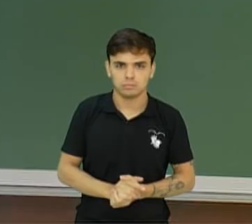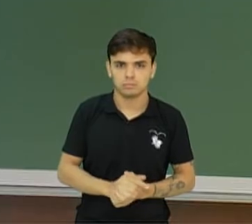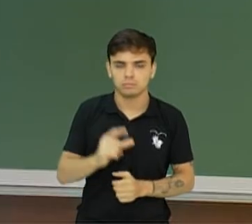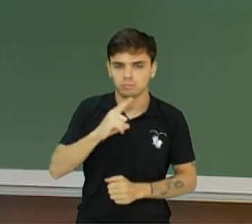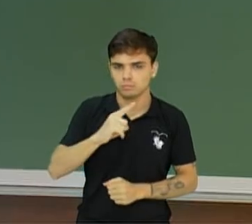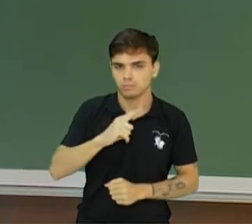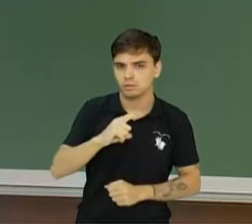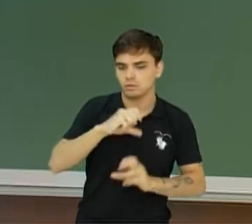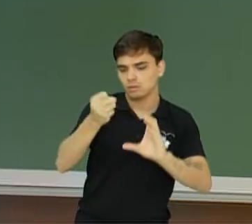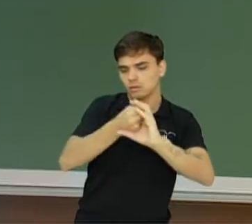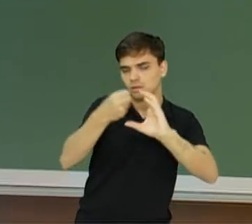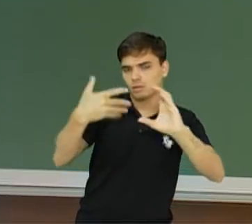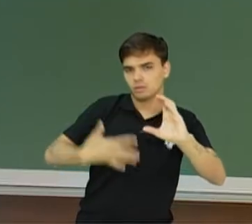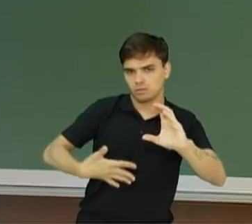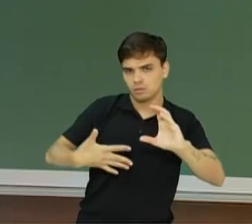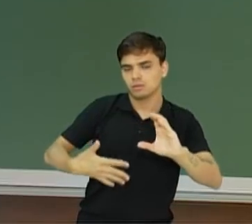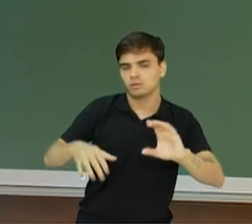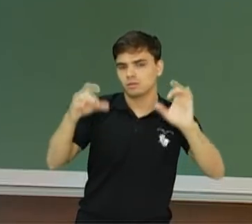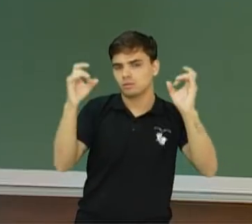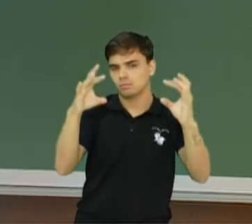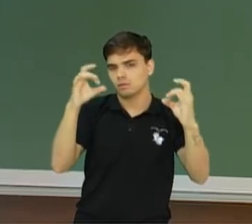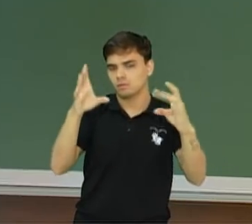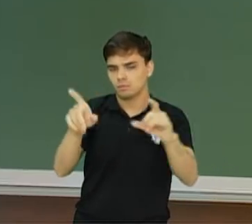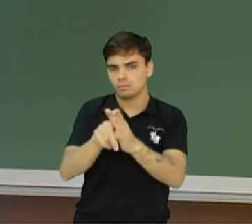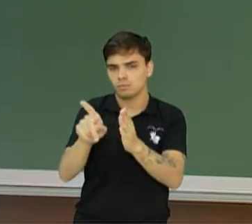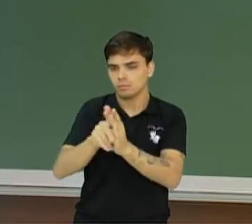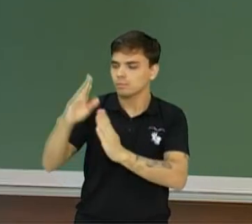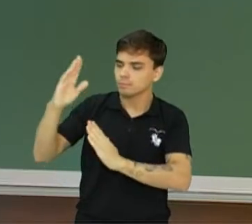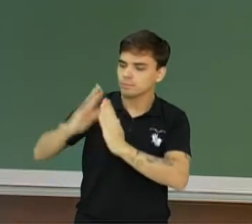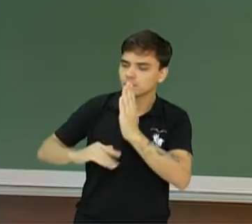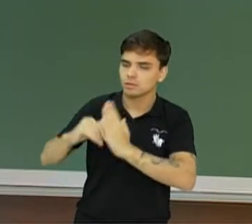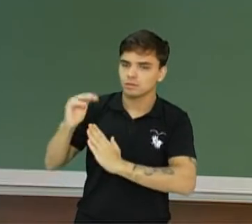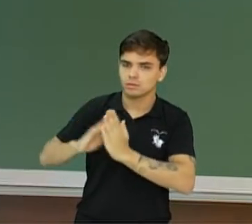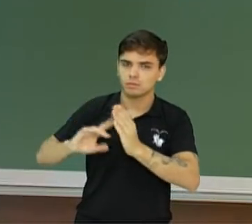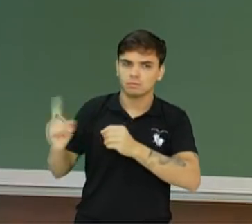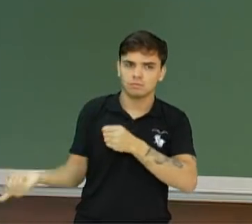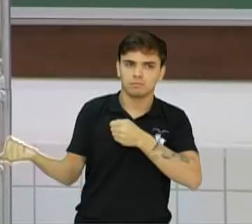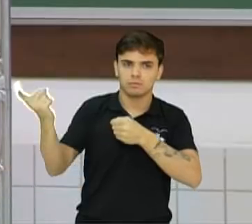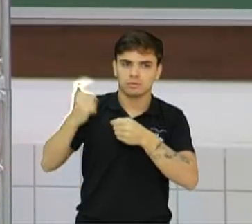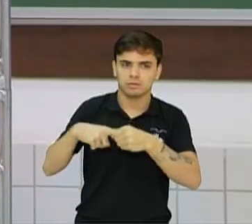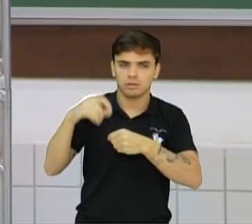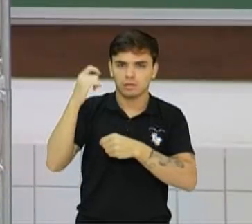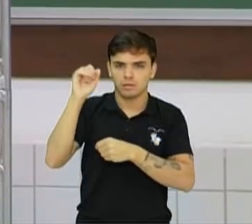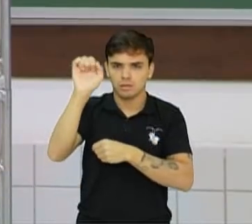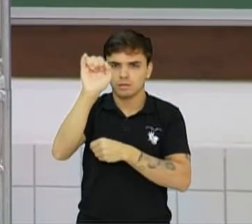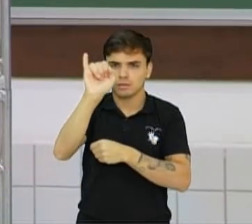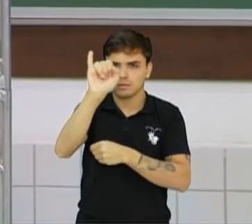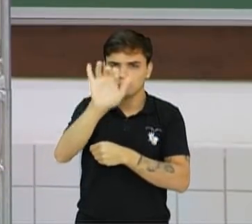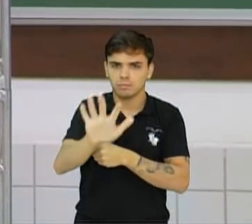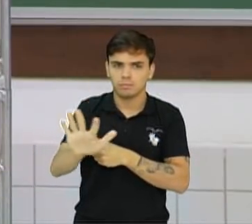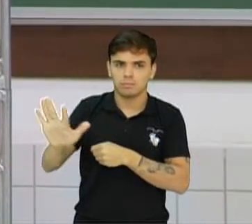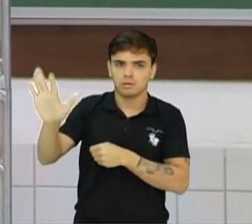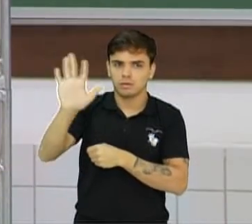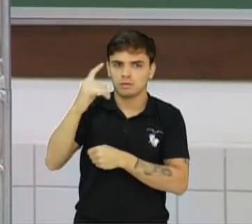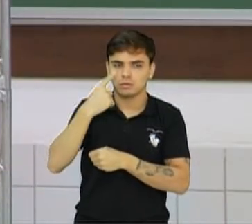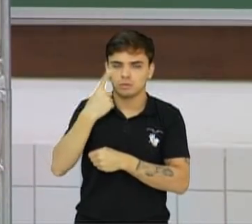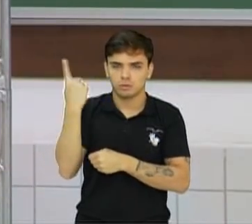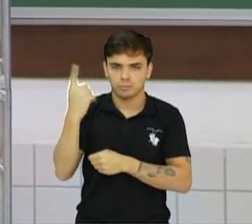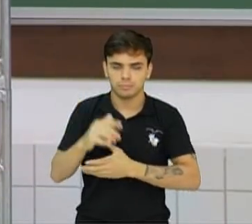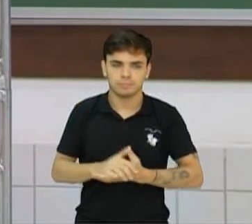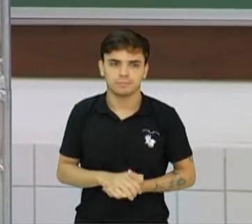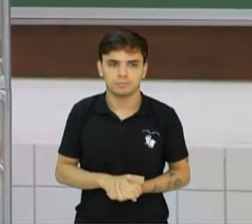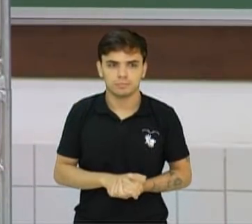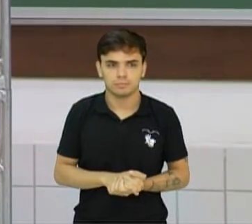específicas, principalmente as características do pintor, certo? Então vamos voltar lá na imagem, só para você olhar as características, ó.